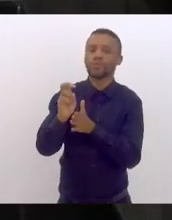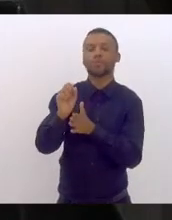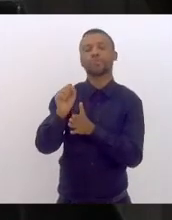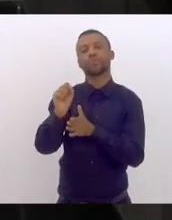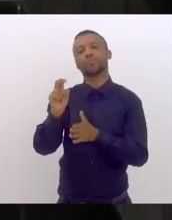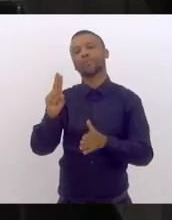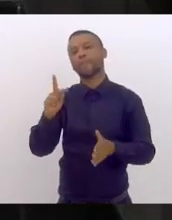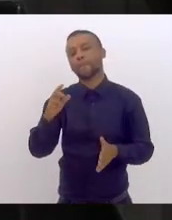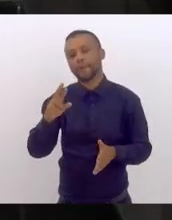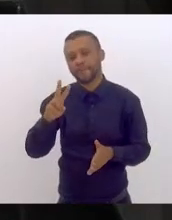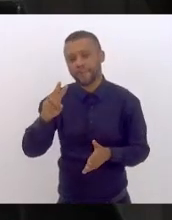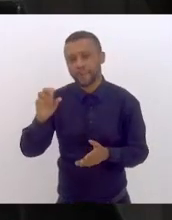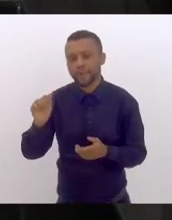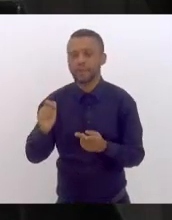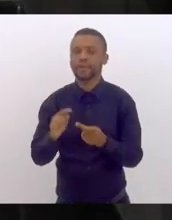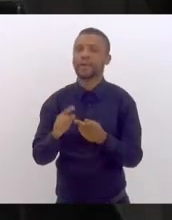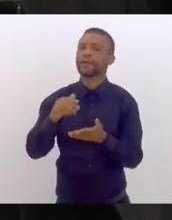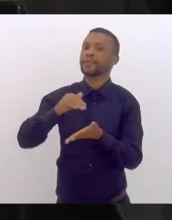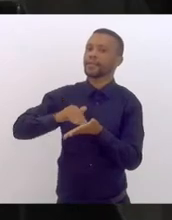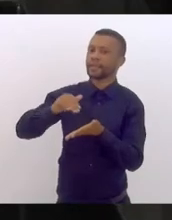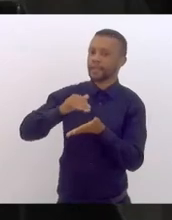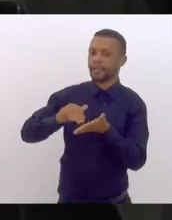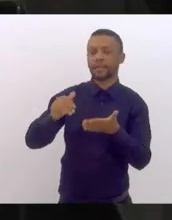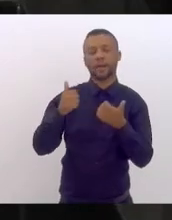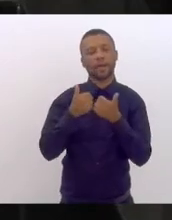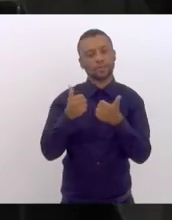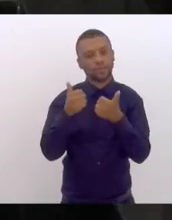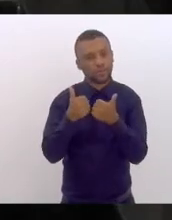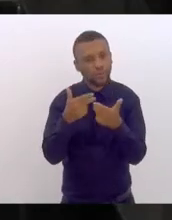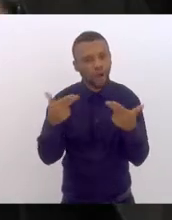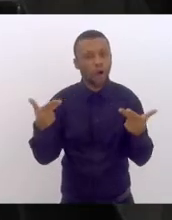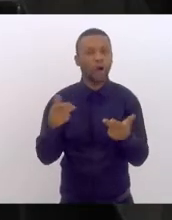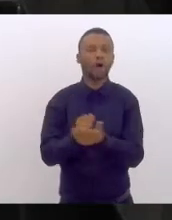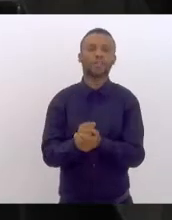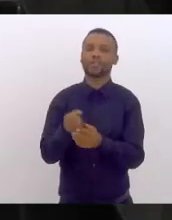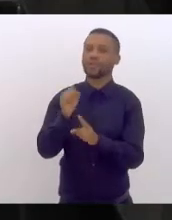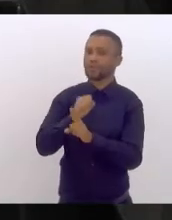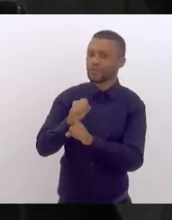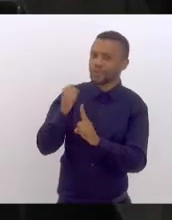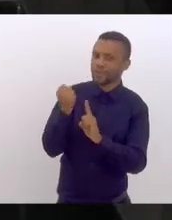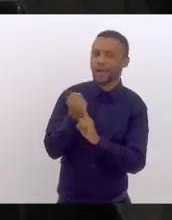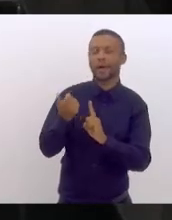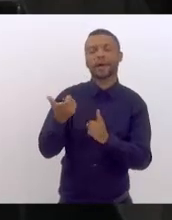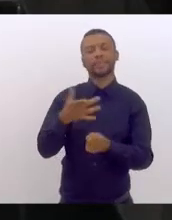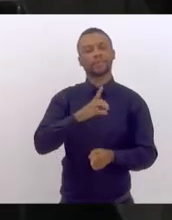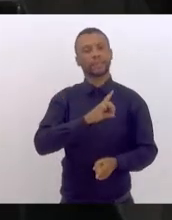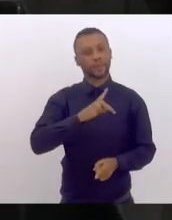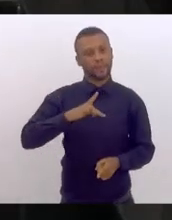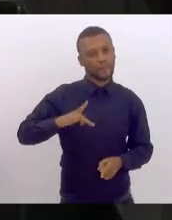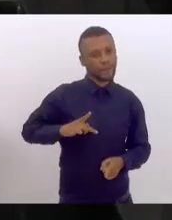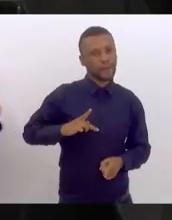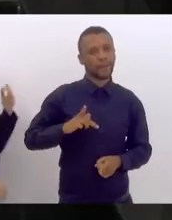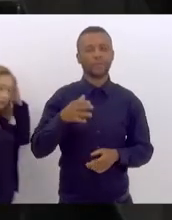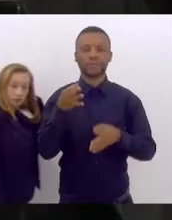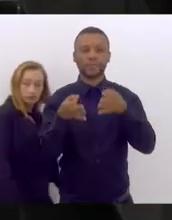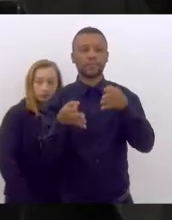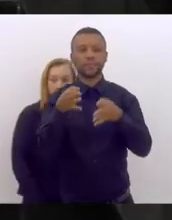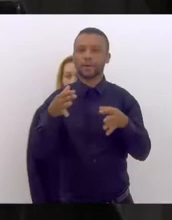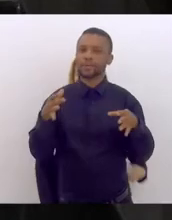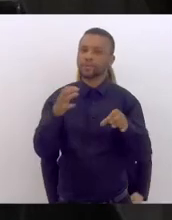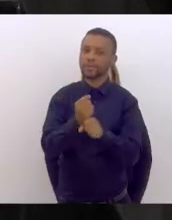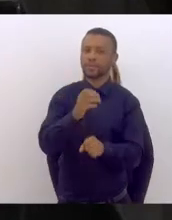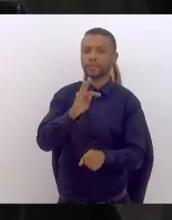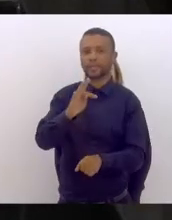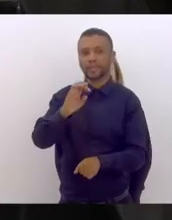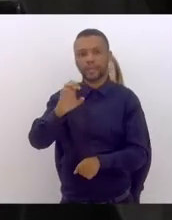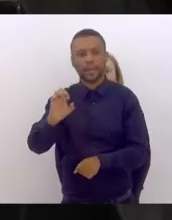setrans gabinete do governador é sociedade civil acompanhou a defensoria acompanhou Tribunal de Contas acompanhou